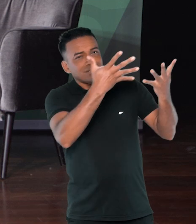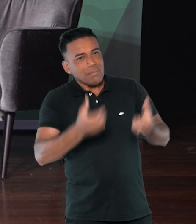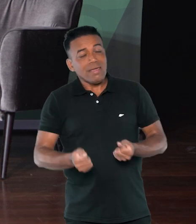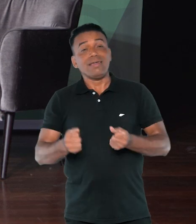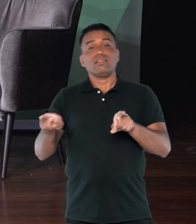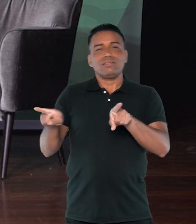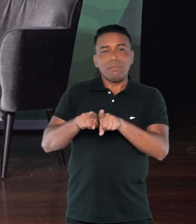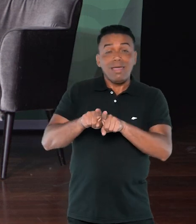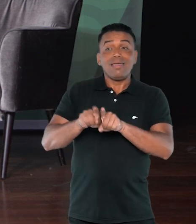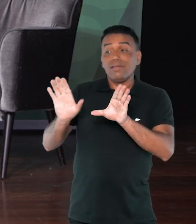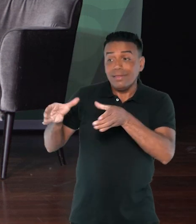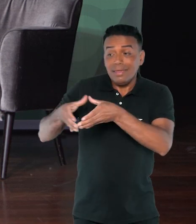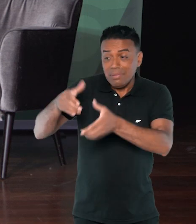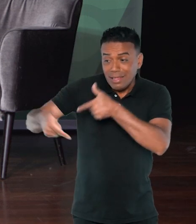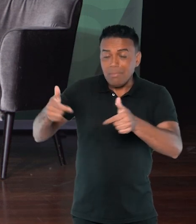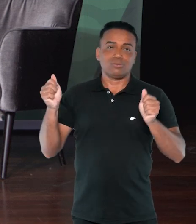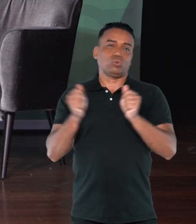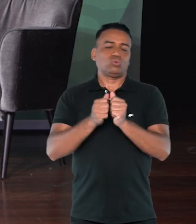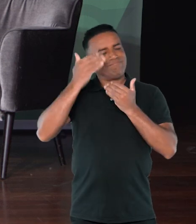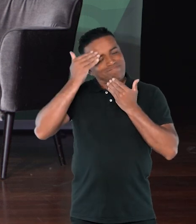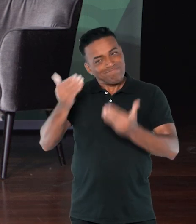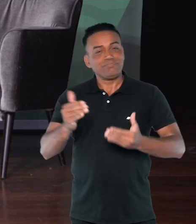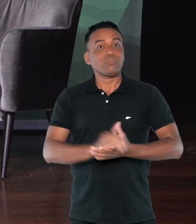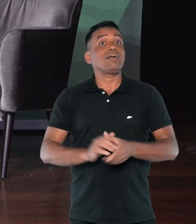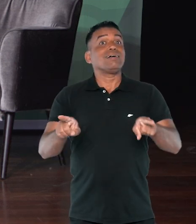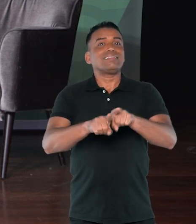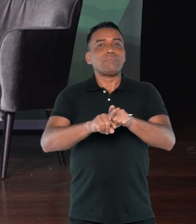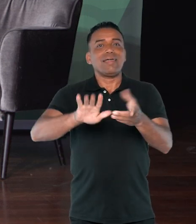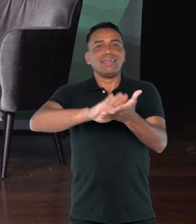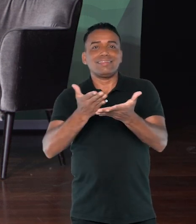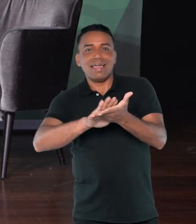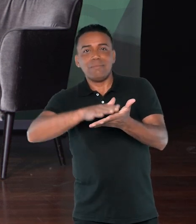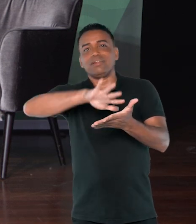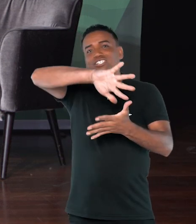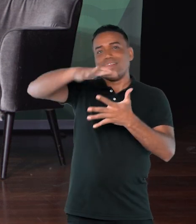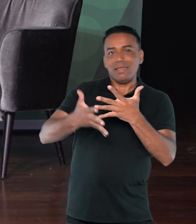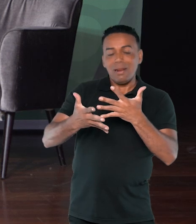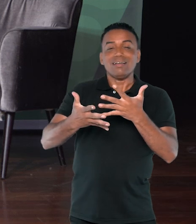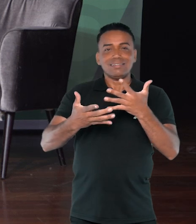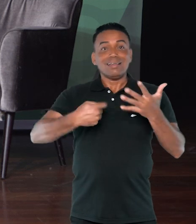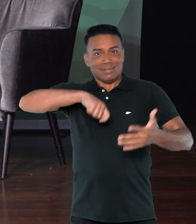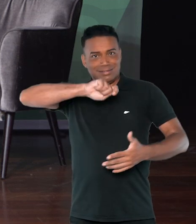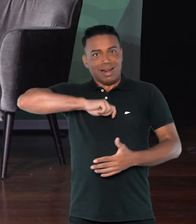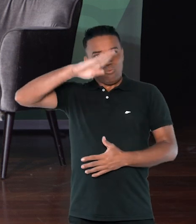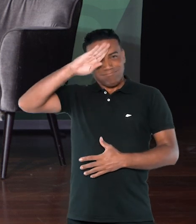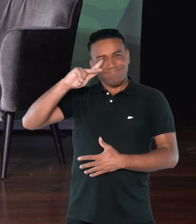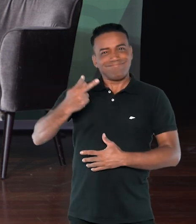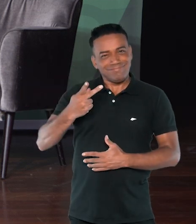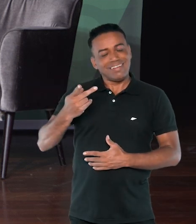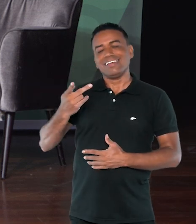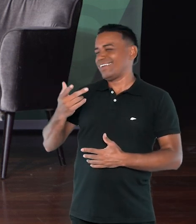a toda a equipe que está aqui trabalhando com a gente. Conosco também está o intérprete de Libras, o Hermes. Obrigada